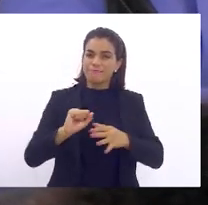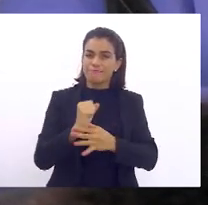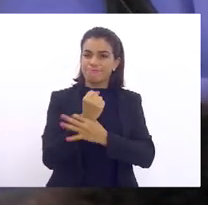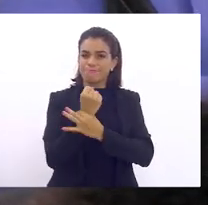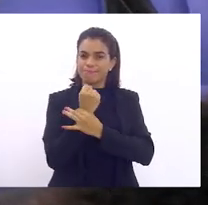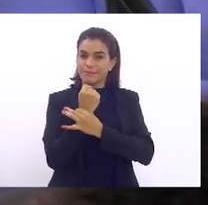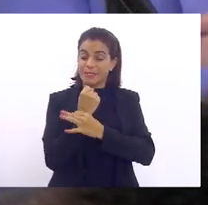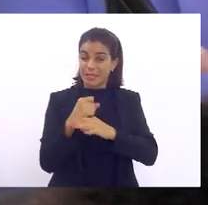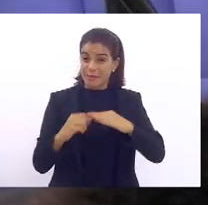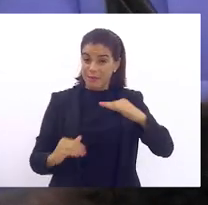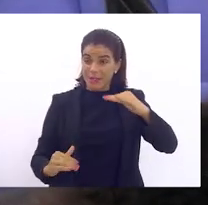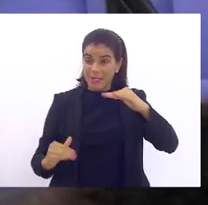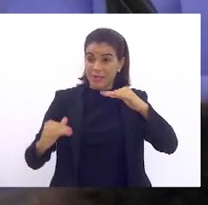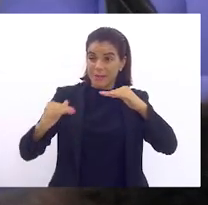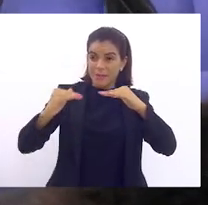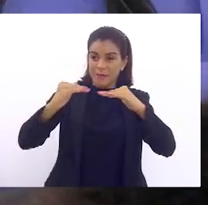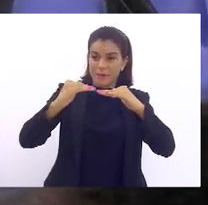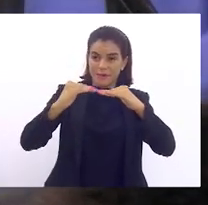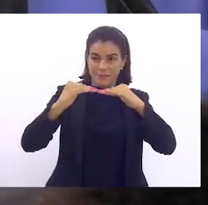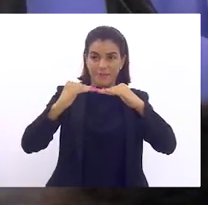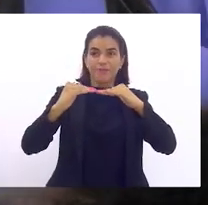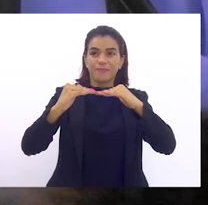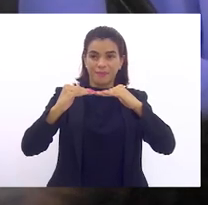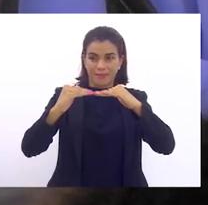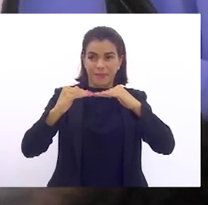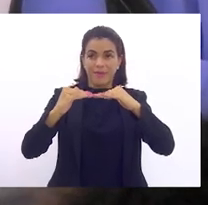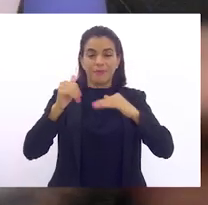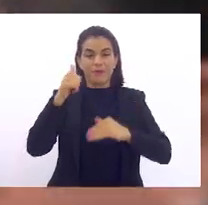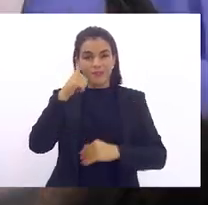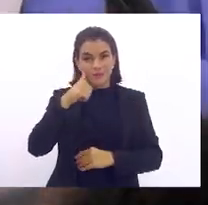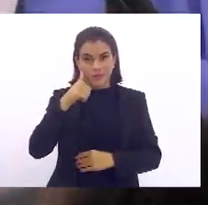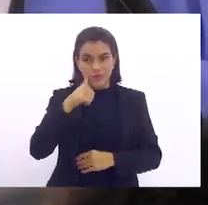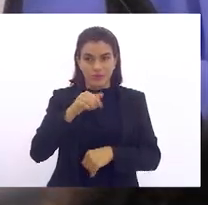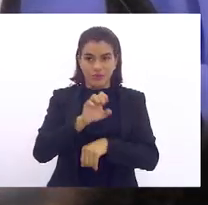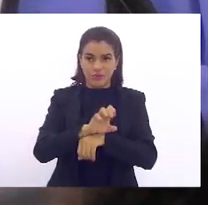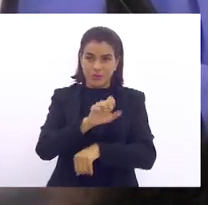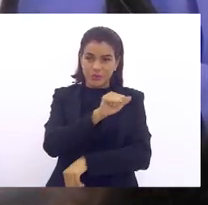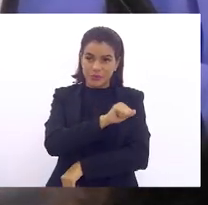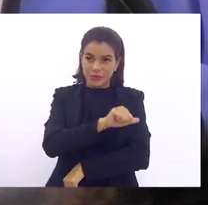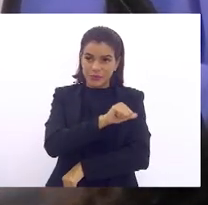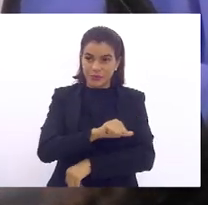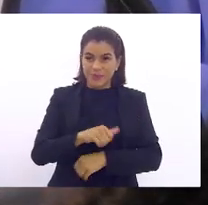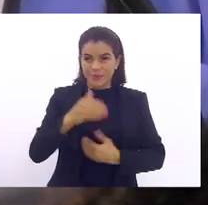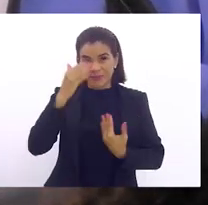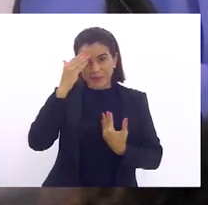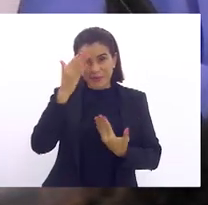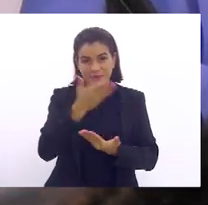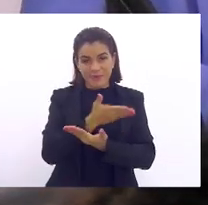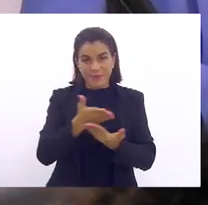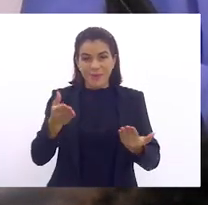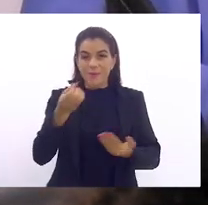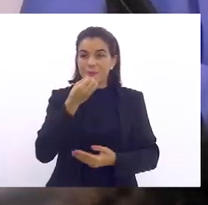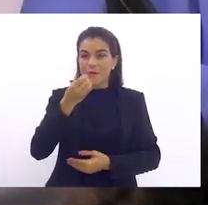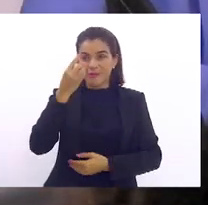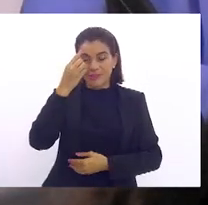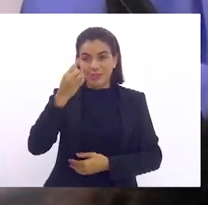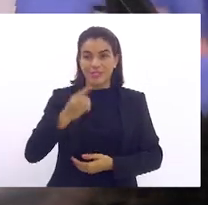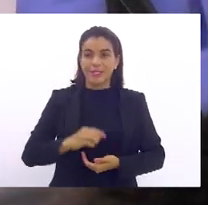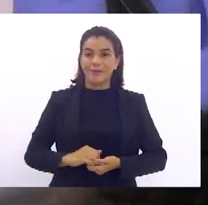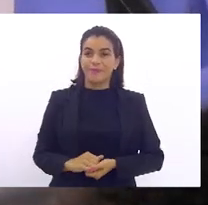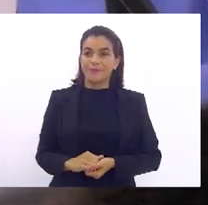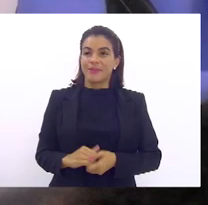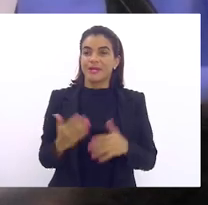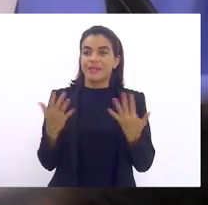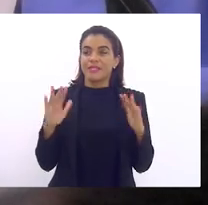equitativo também né equânime pras nossas mulheres aqui no estado do Rio de Janeiro Obrigada Bom dia a todas e